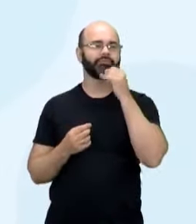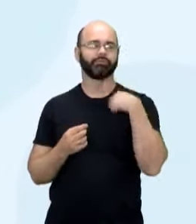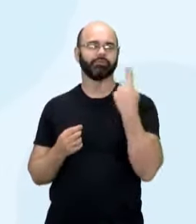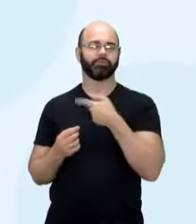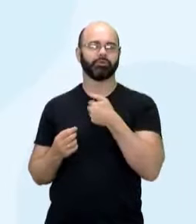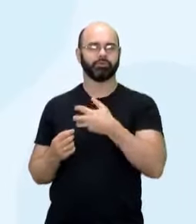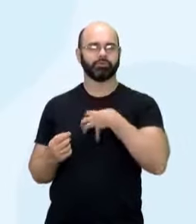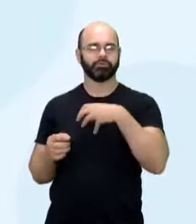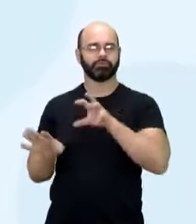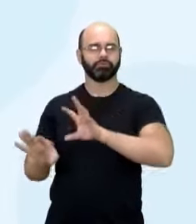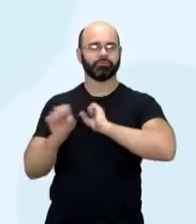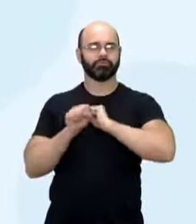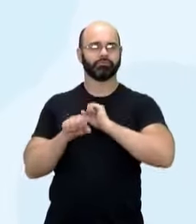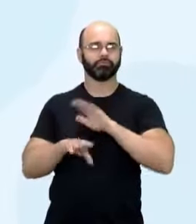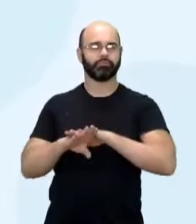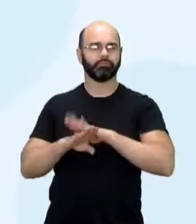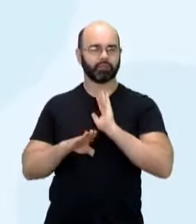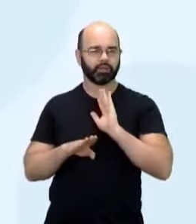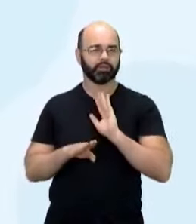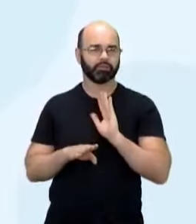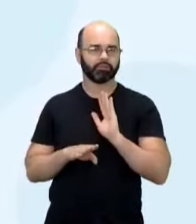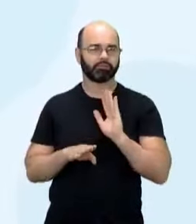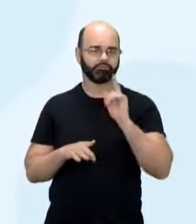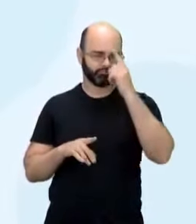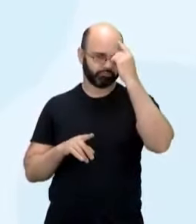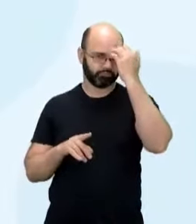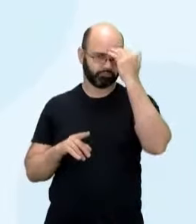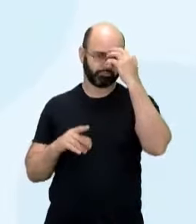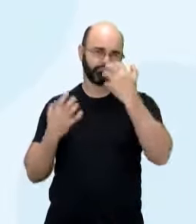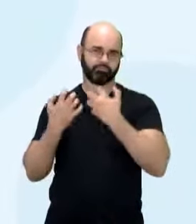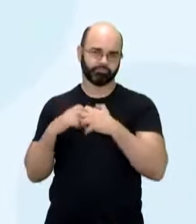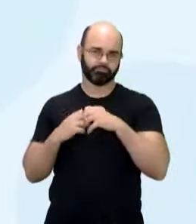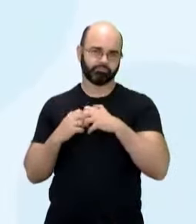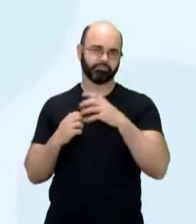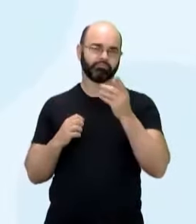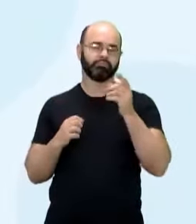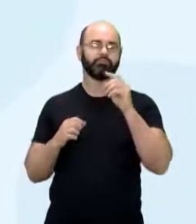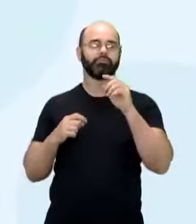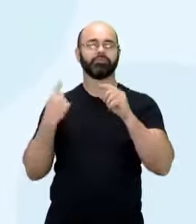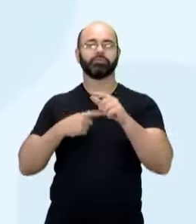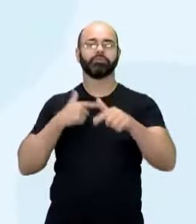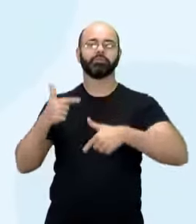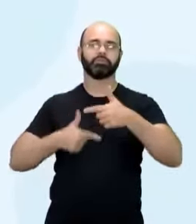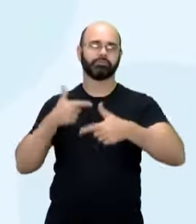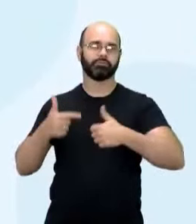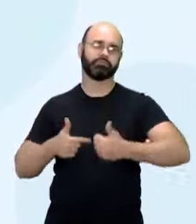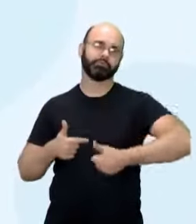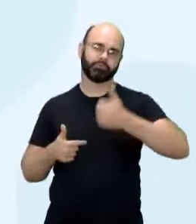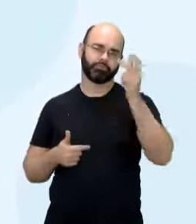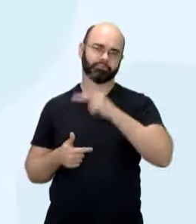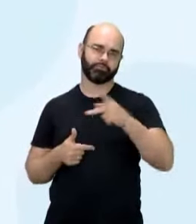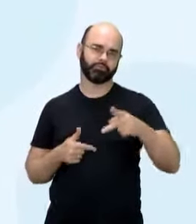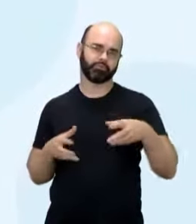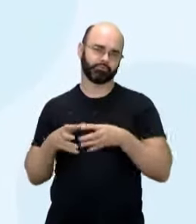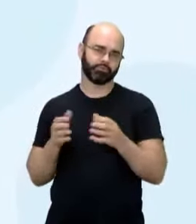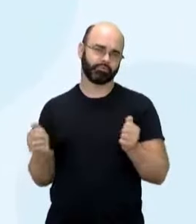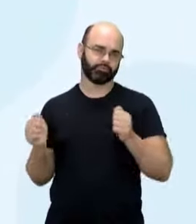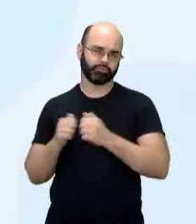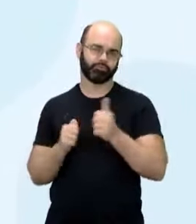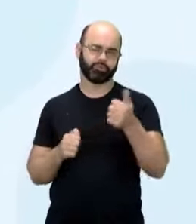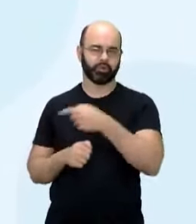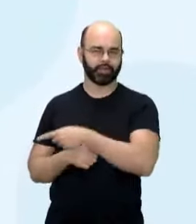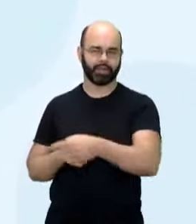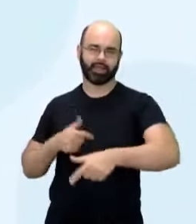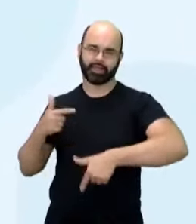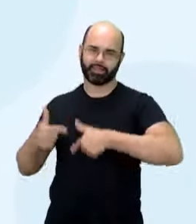sente apropriado, quanto mais a gente tem compreensão sobre isso, melhor a gente consegue trabalhar com os nossos professores, para que eles possam trabalhar